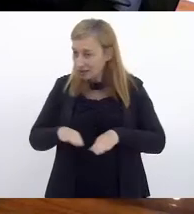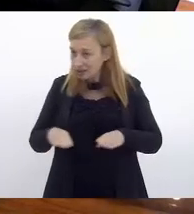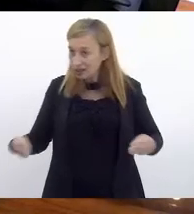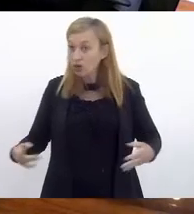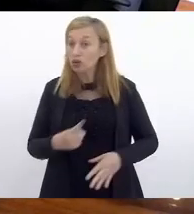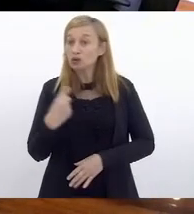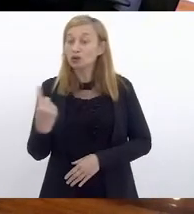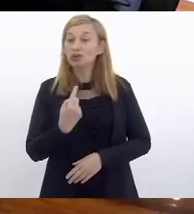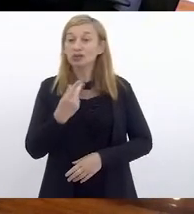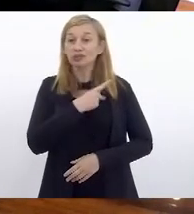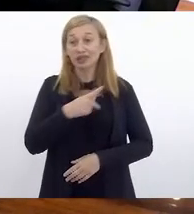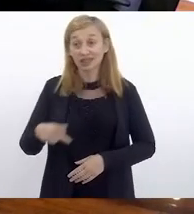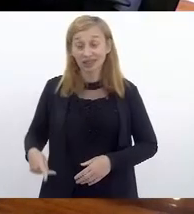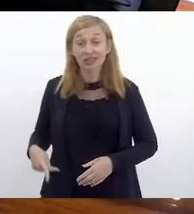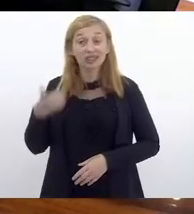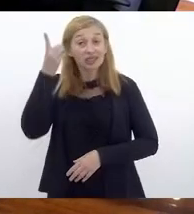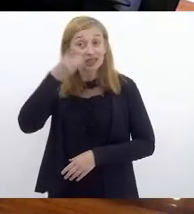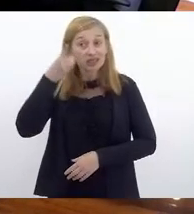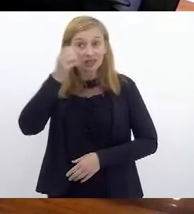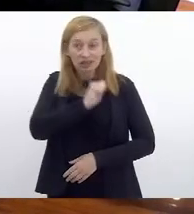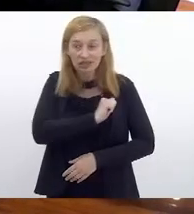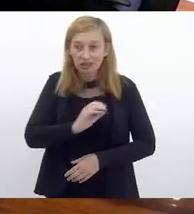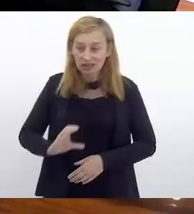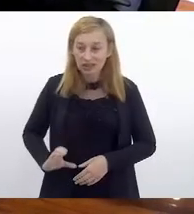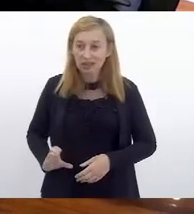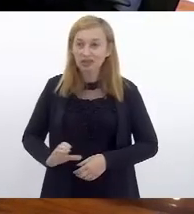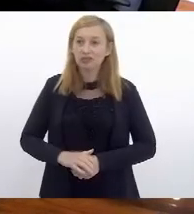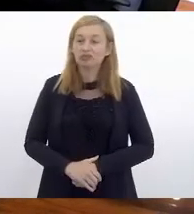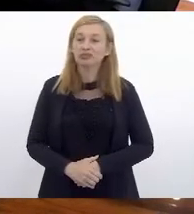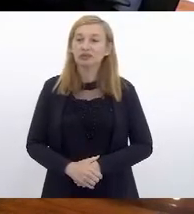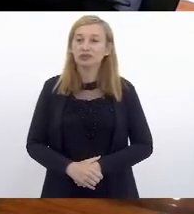presidente, deputado André Ciliano,